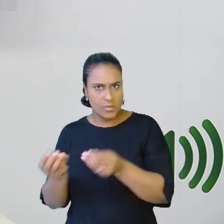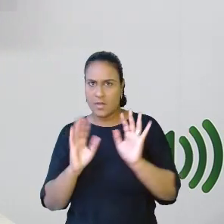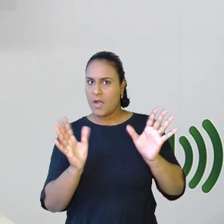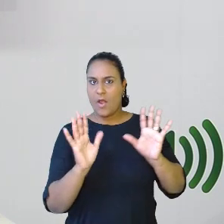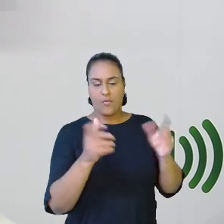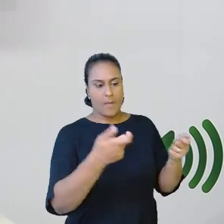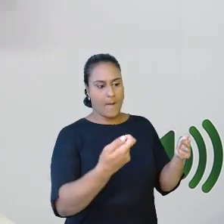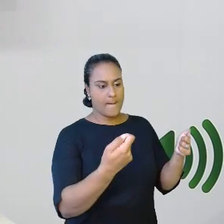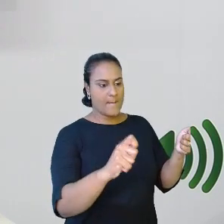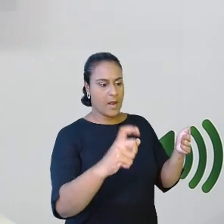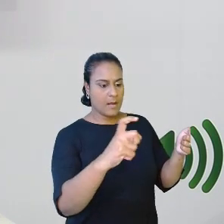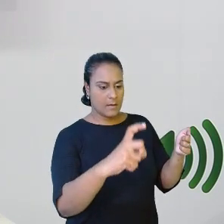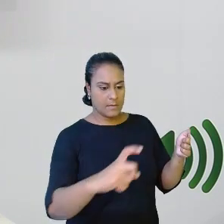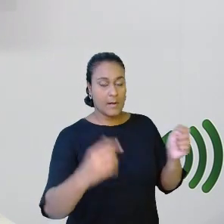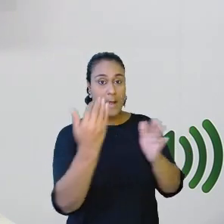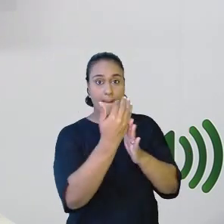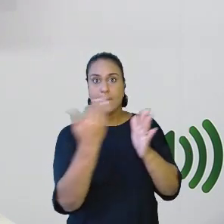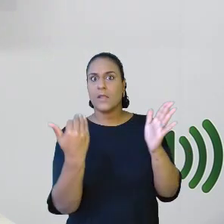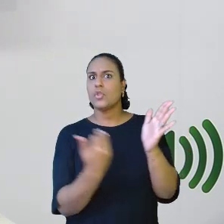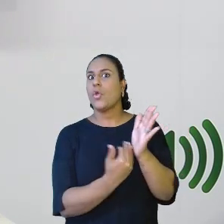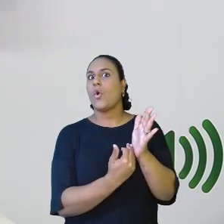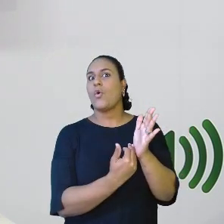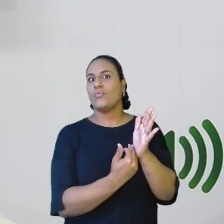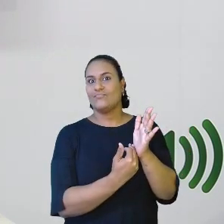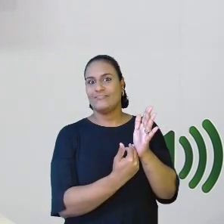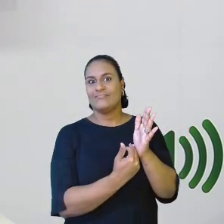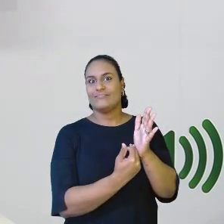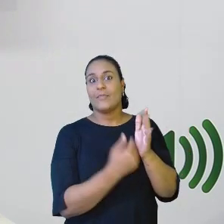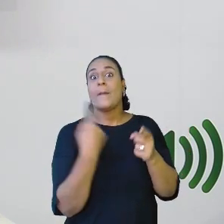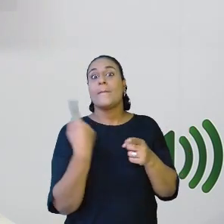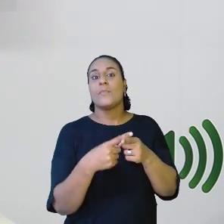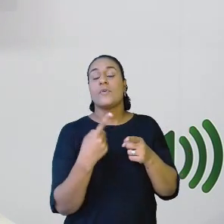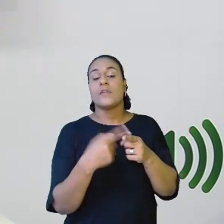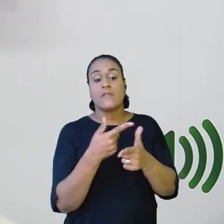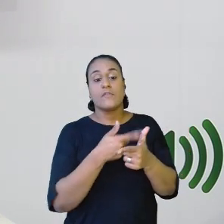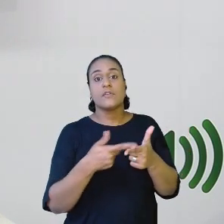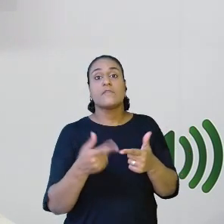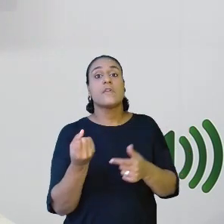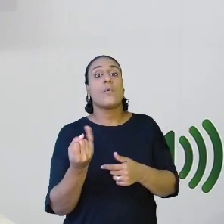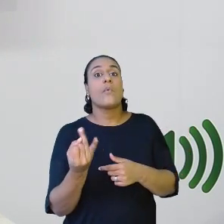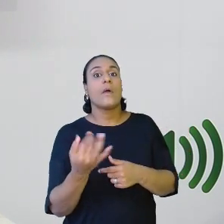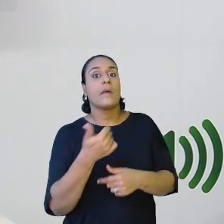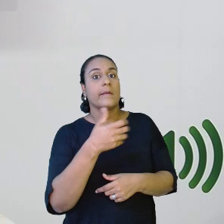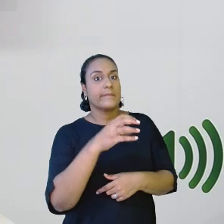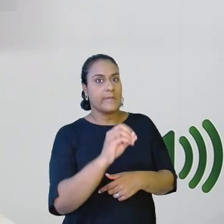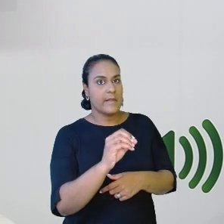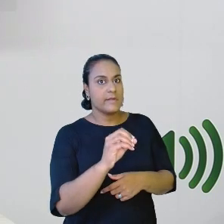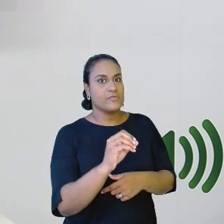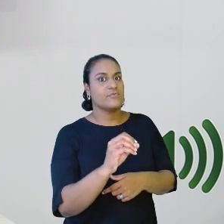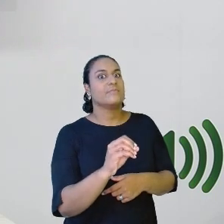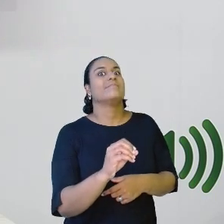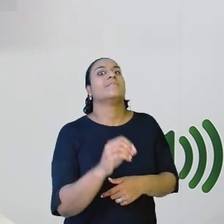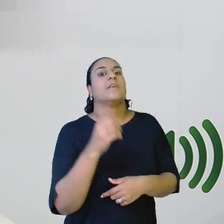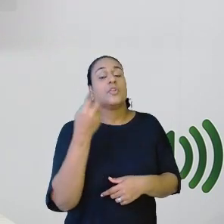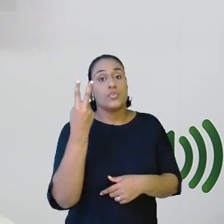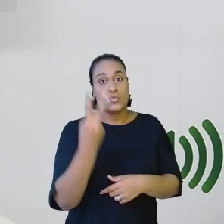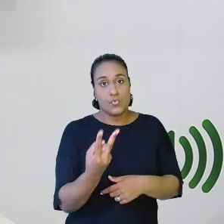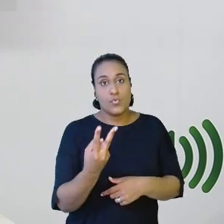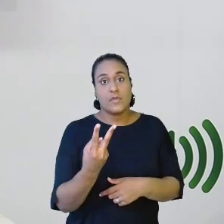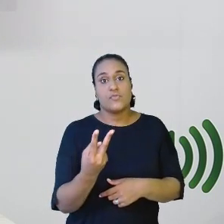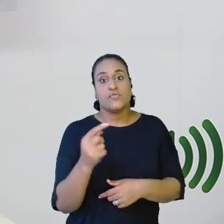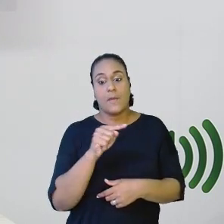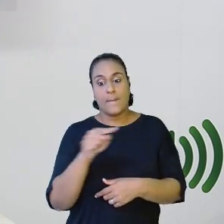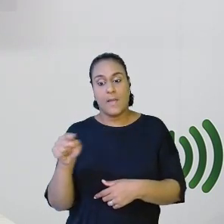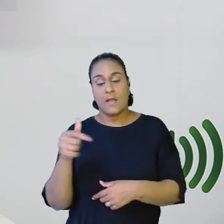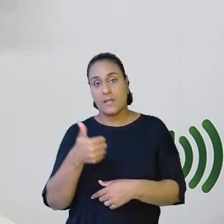inteiro, é menor do que o inteiro. O inteiro foi dividido em quantas partes? Em 10. Então, é 2 partes de